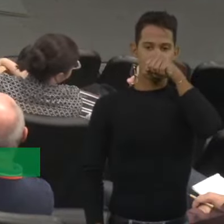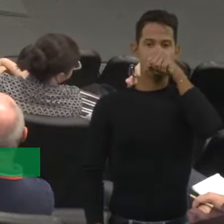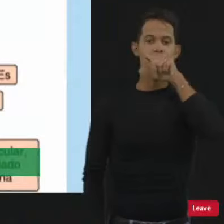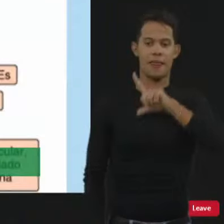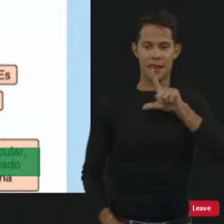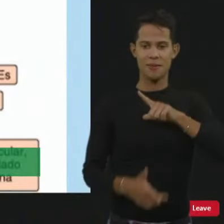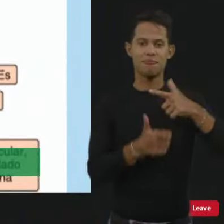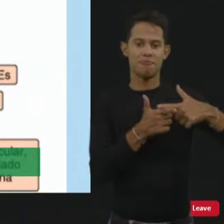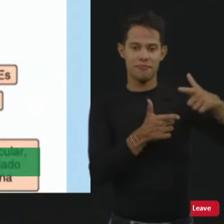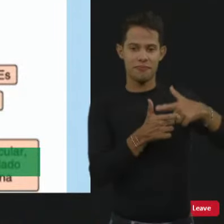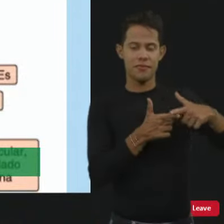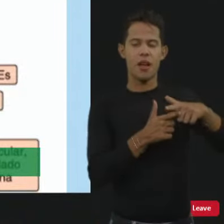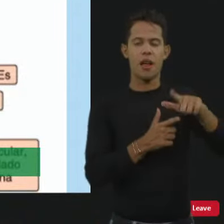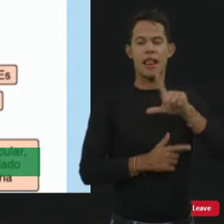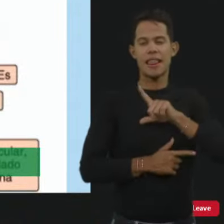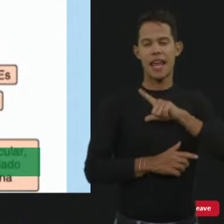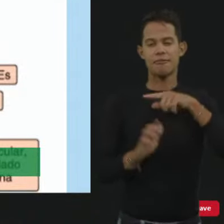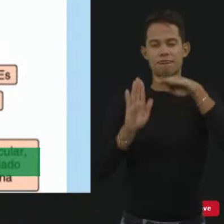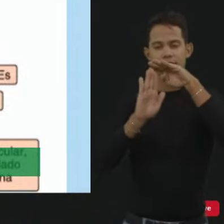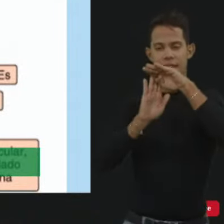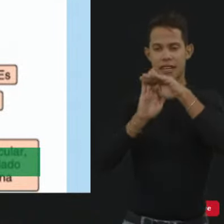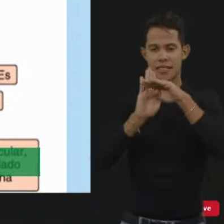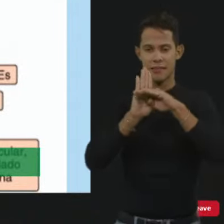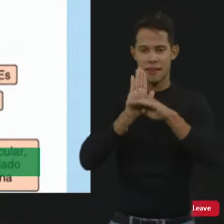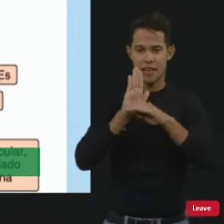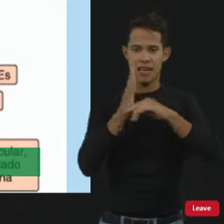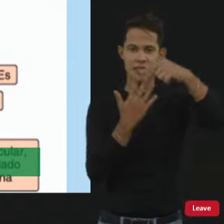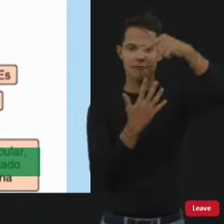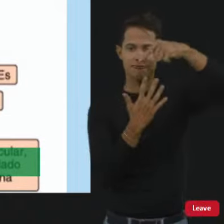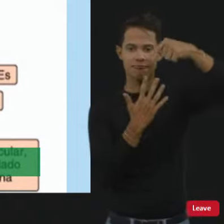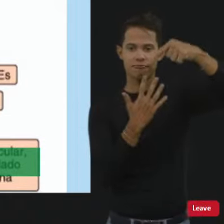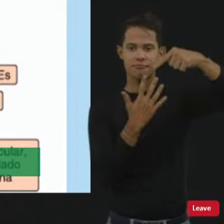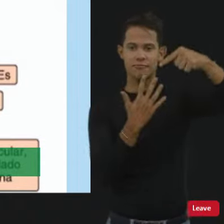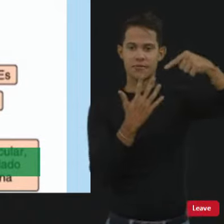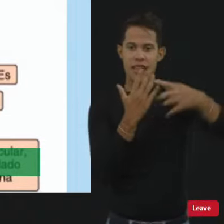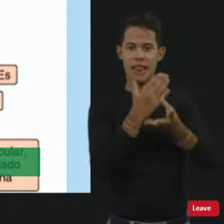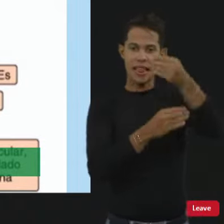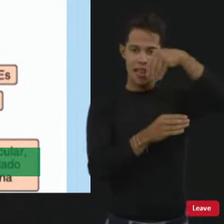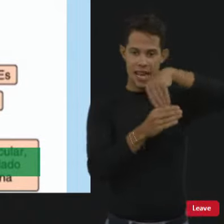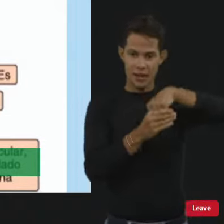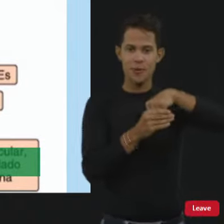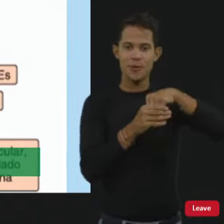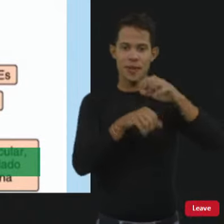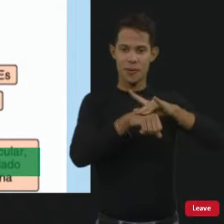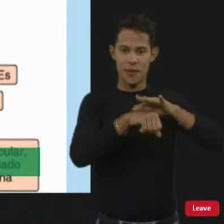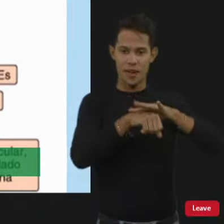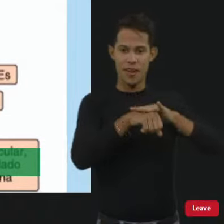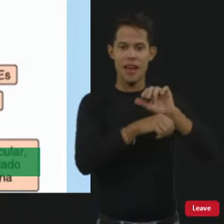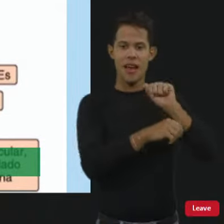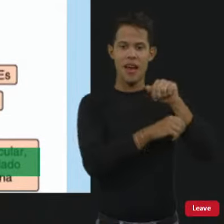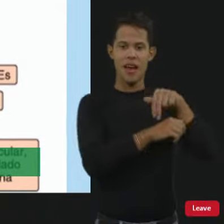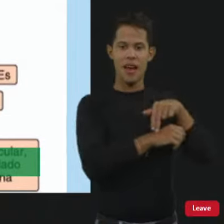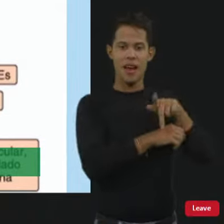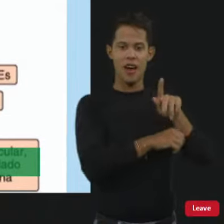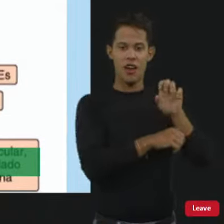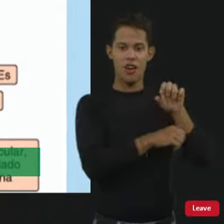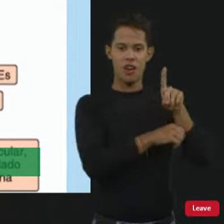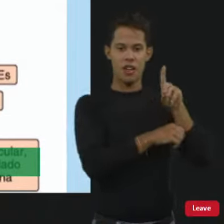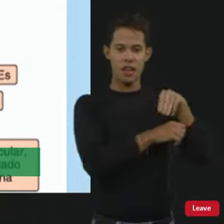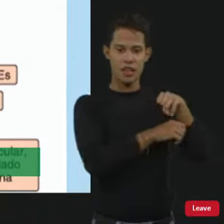Existe uma classificação dentro da doença angedema que comporta uma série